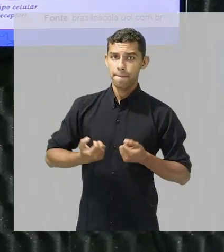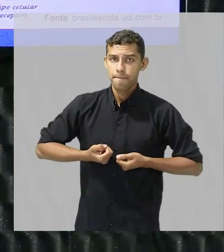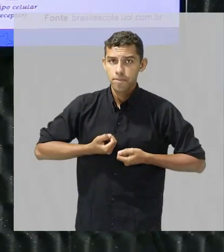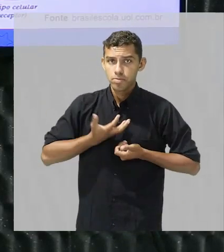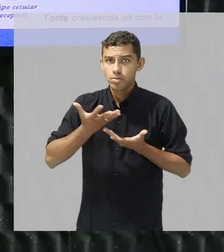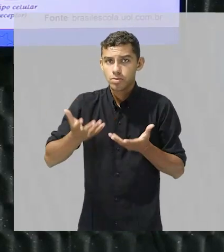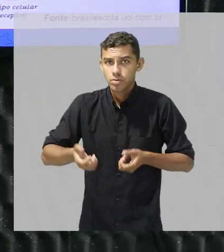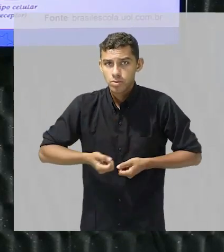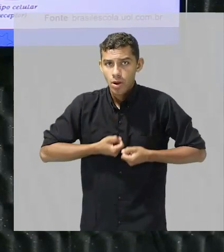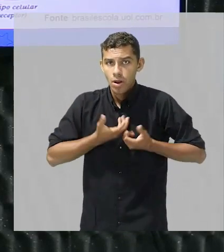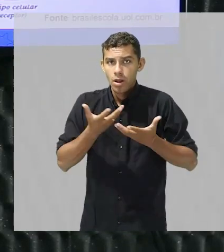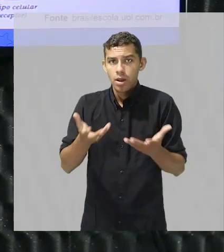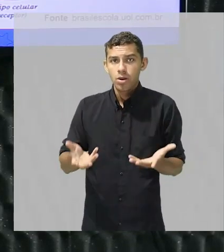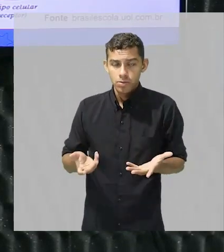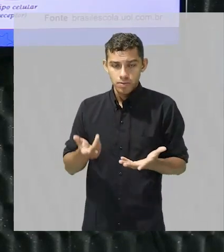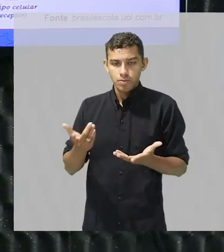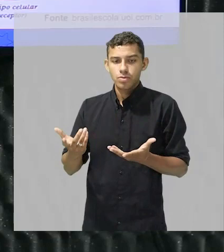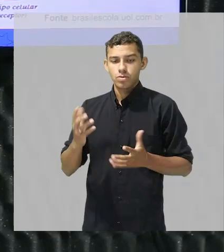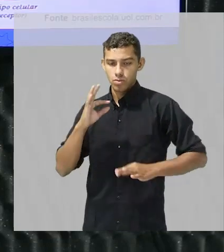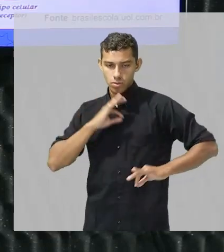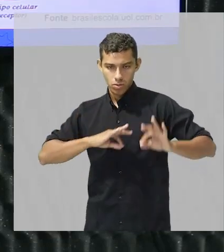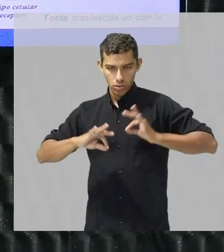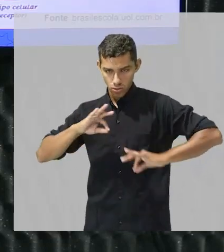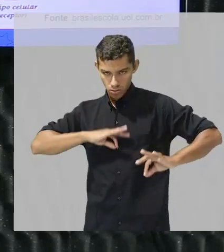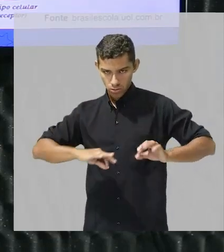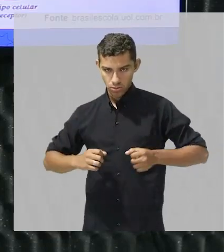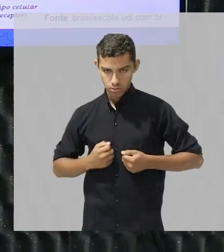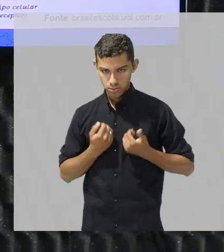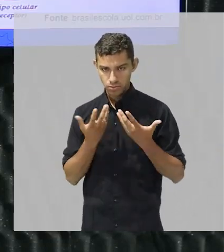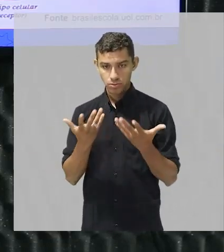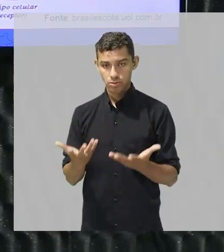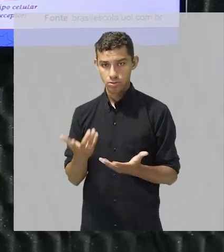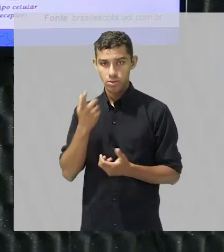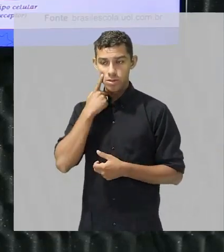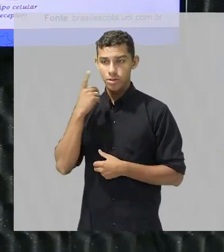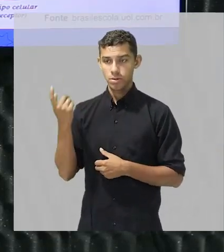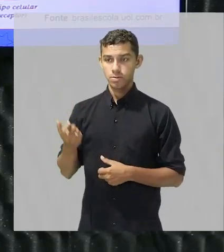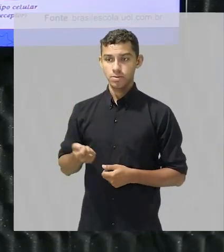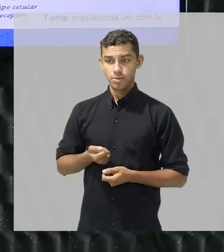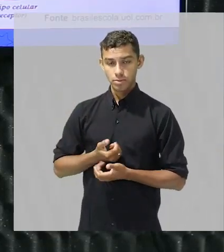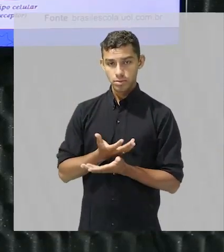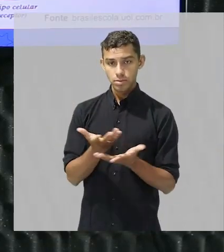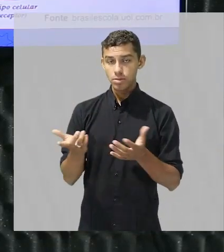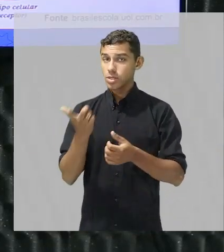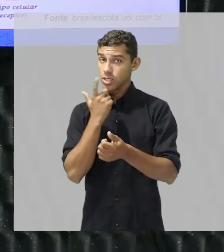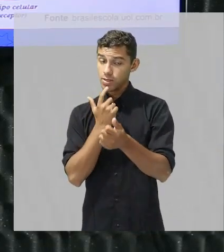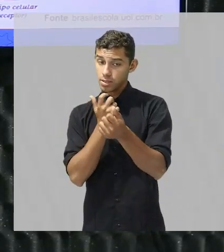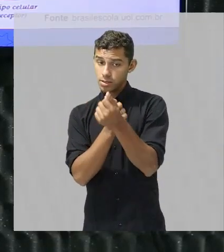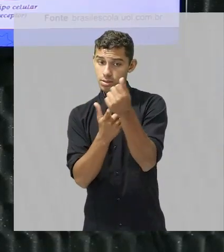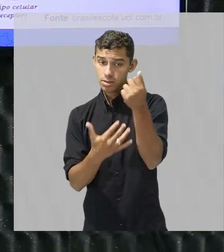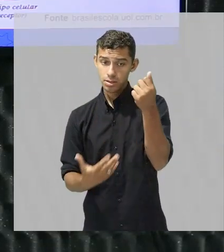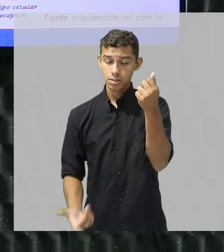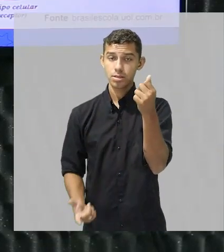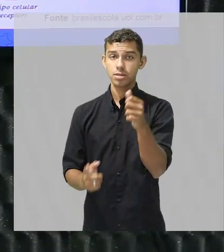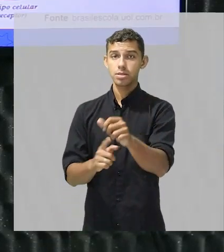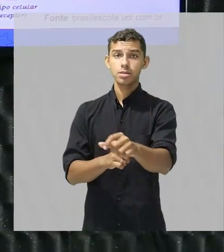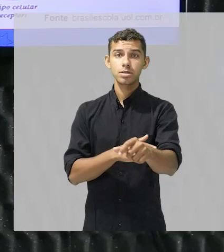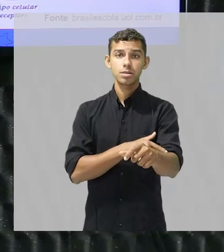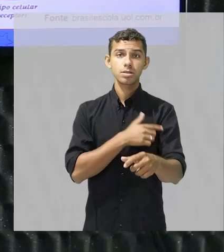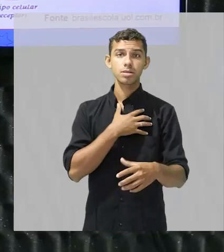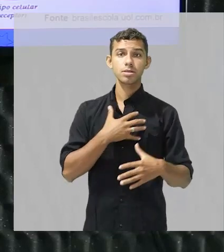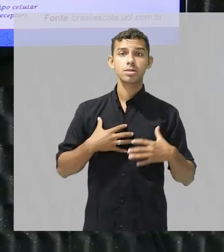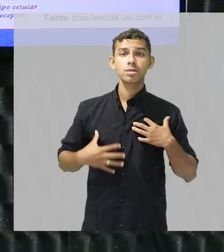liberada por ela aqui, ó. São os hormônios. Esses hormônios são liberados na corrente sanguínea e são transportados